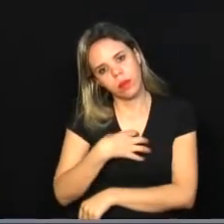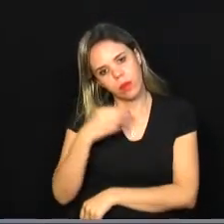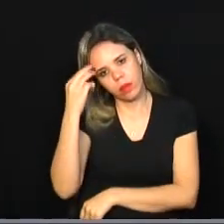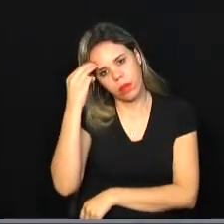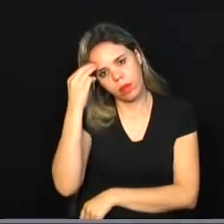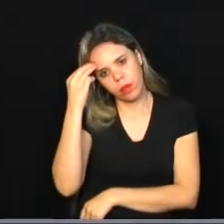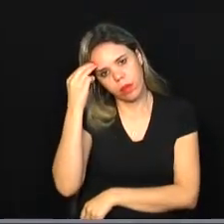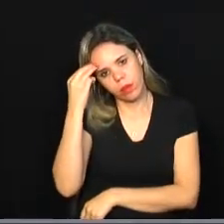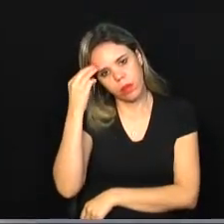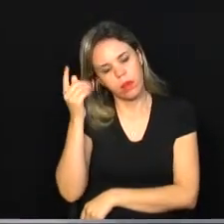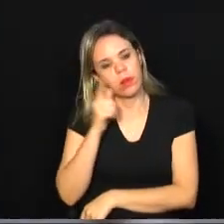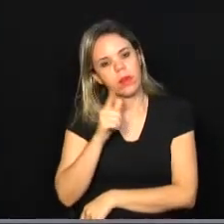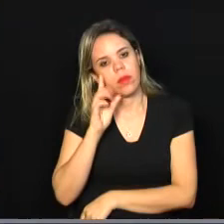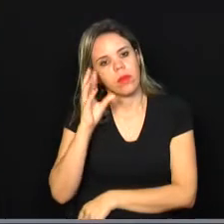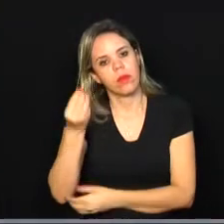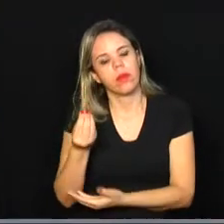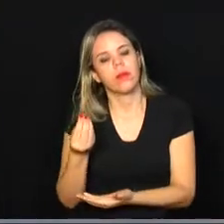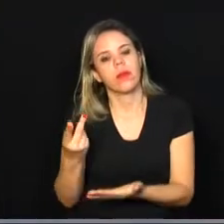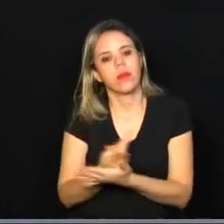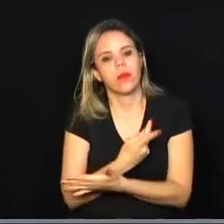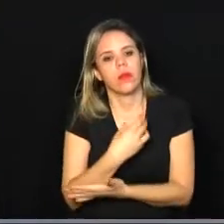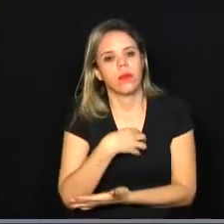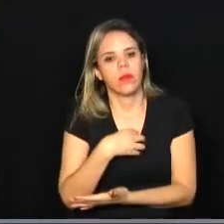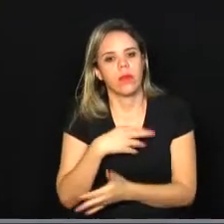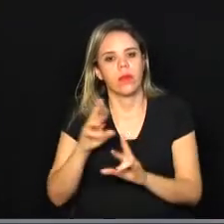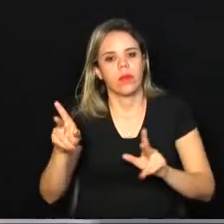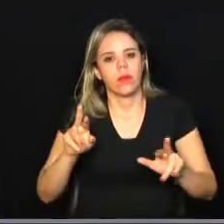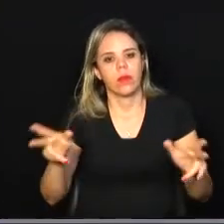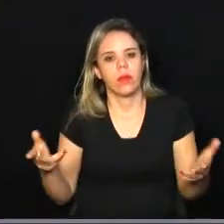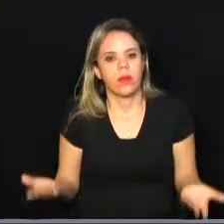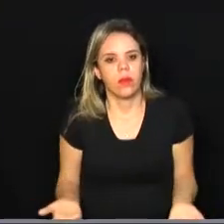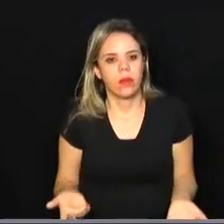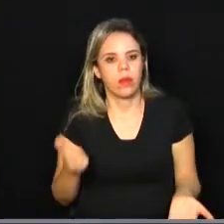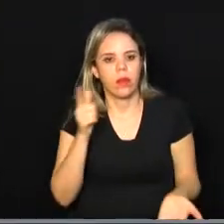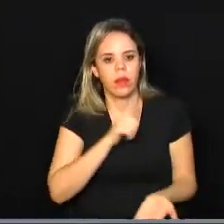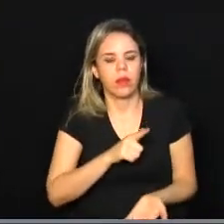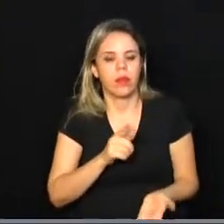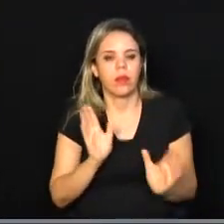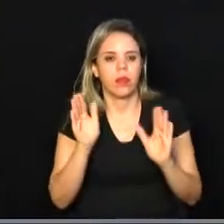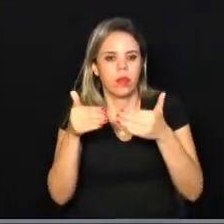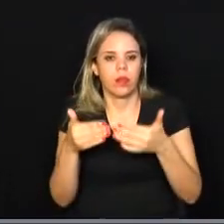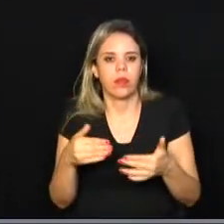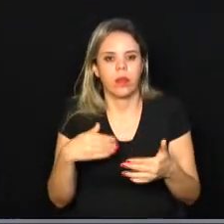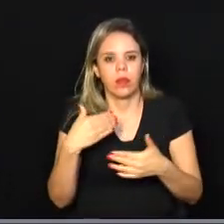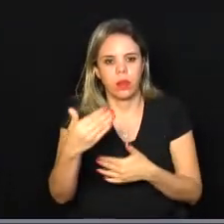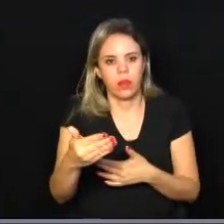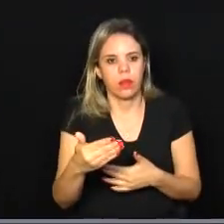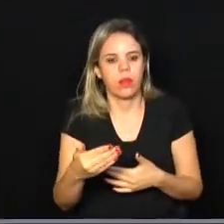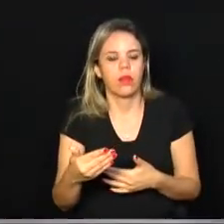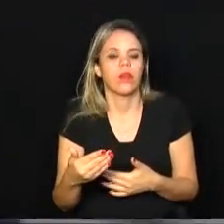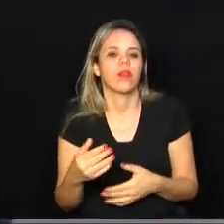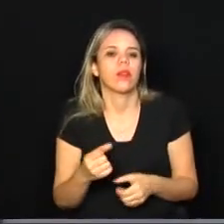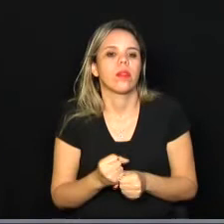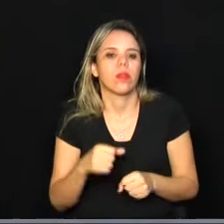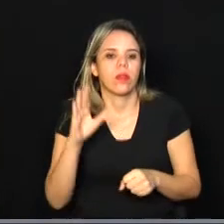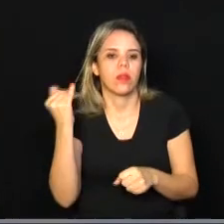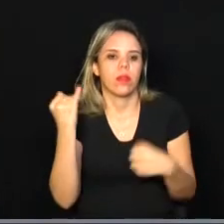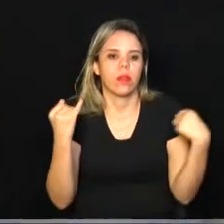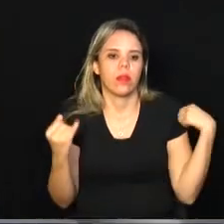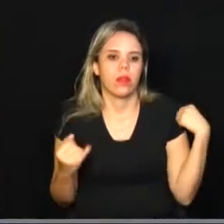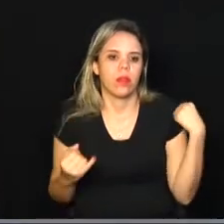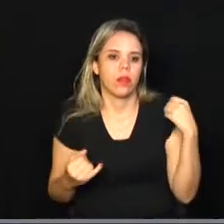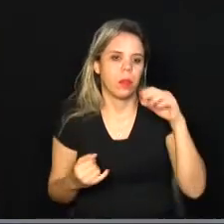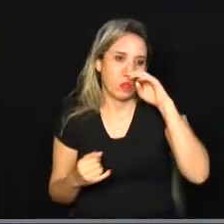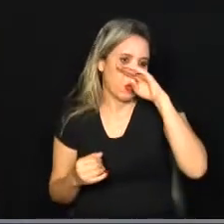mentais para conseguir interpretar o erro de uma maneira diferente, conseguir se concentrar no próximo ponto, que é o mais importante